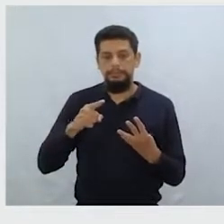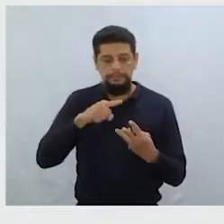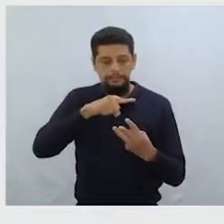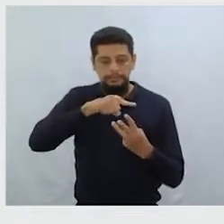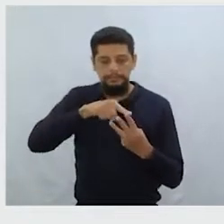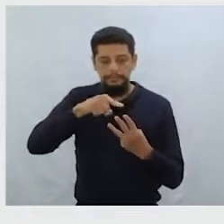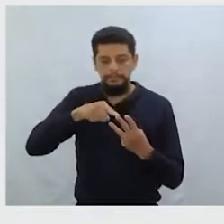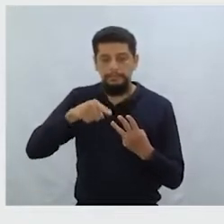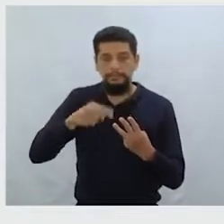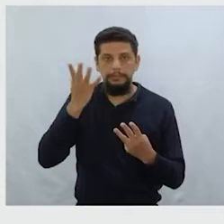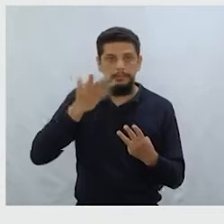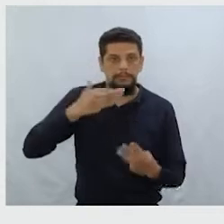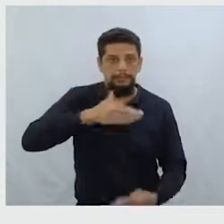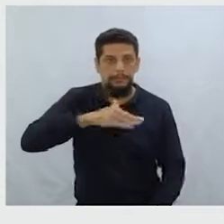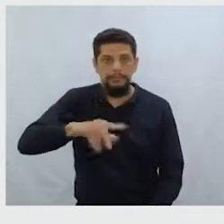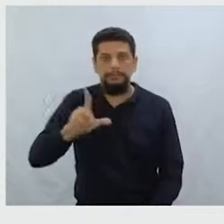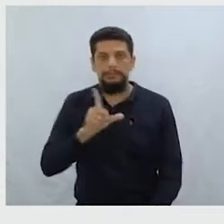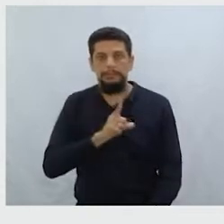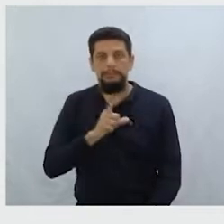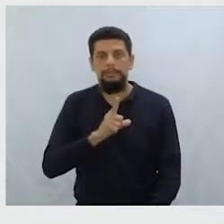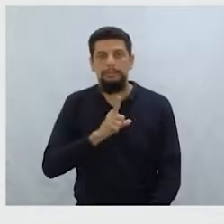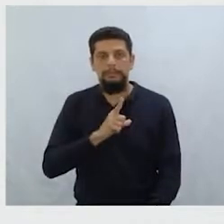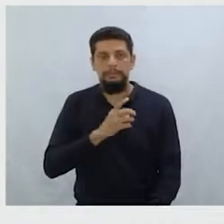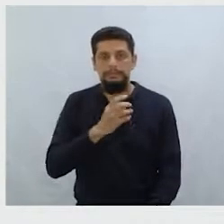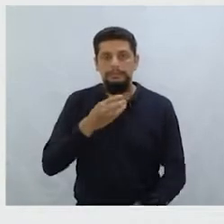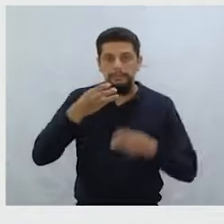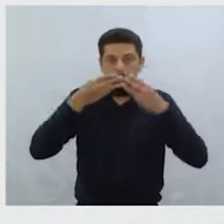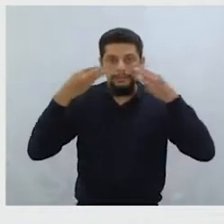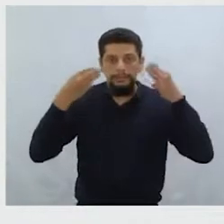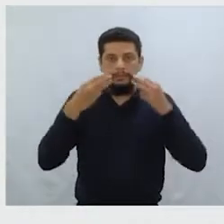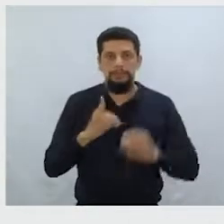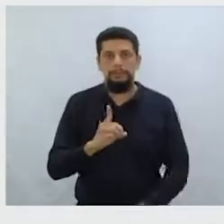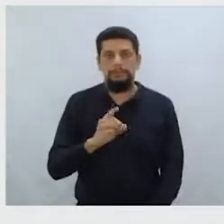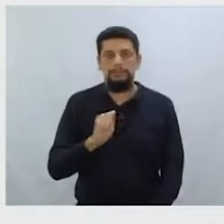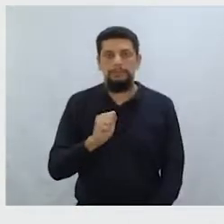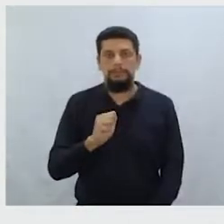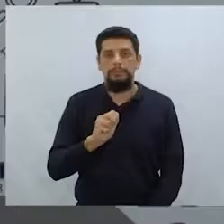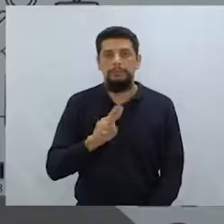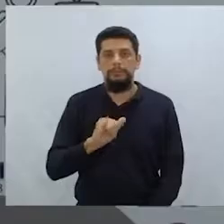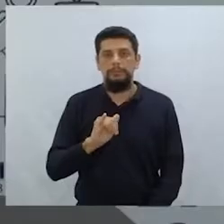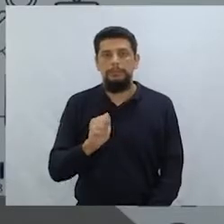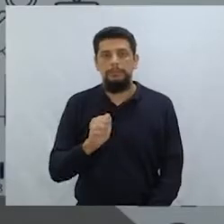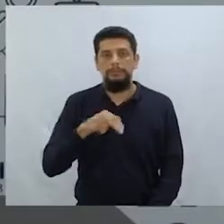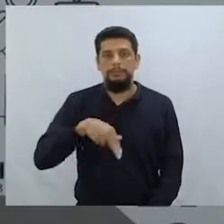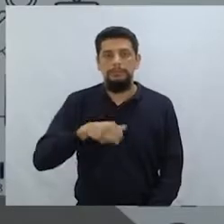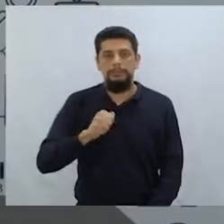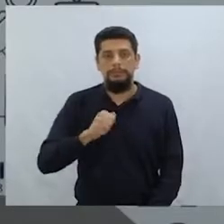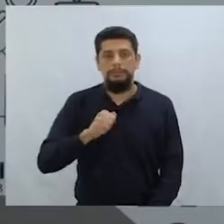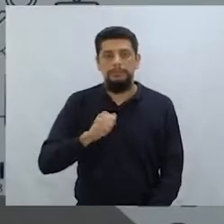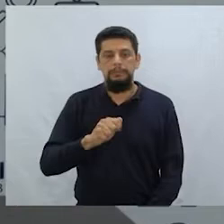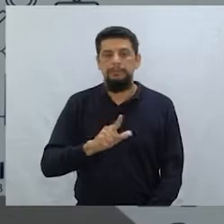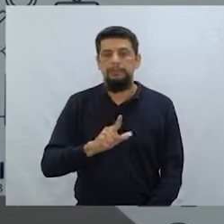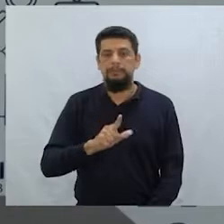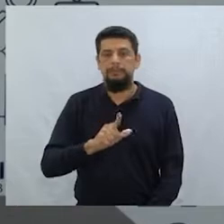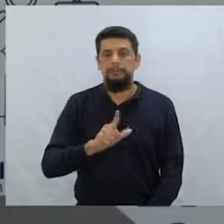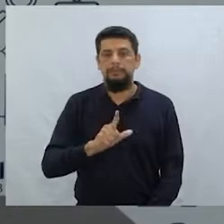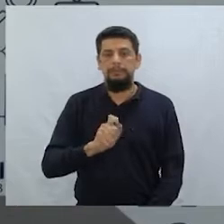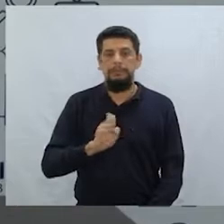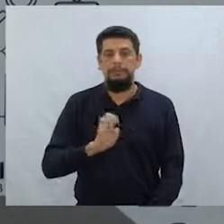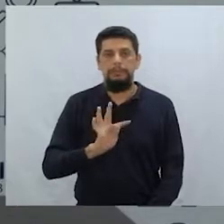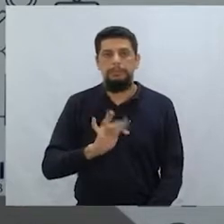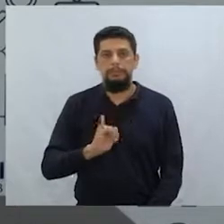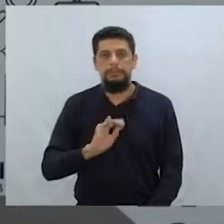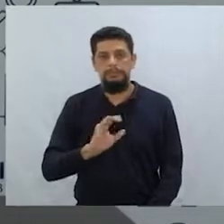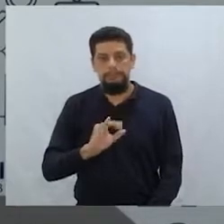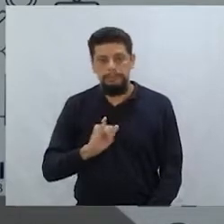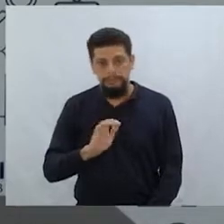1, 2, 3. 3 crianças. O Davi, a Alice e a Ana Letícia. Então,